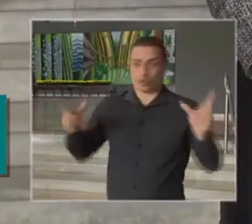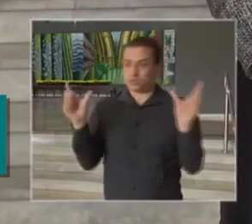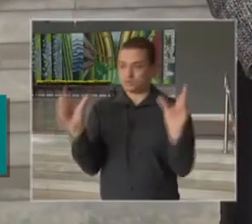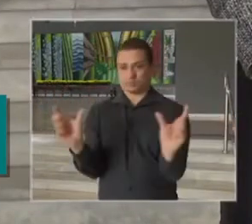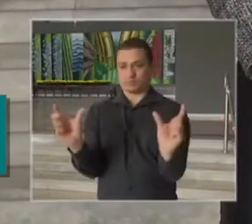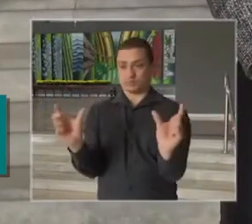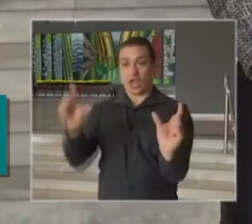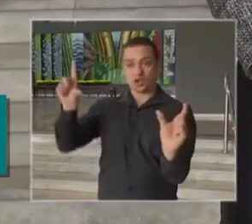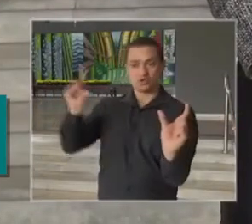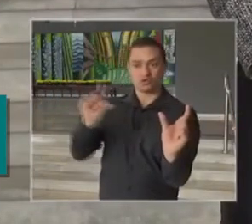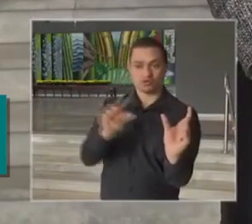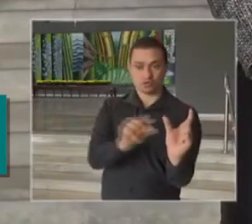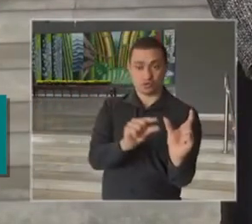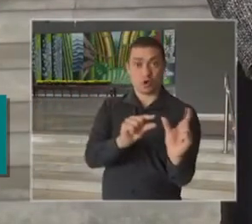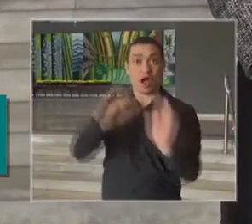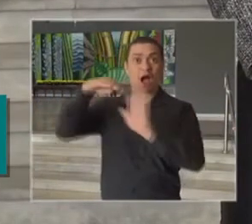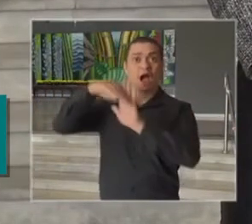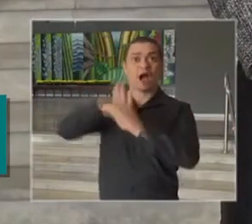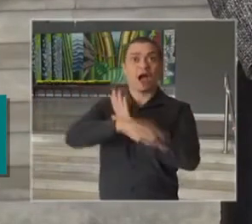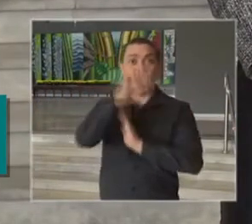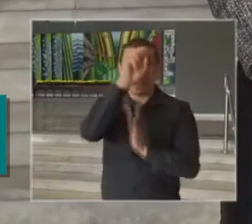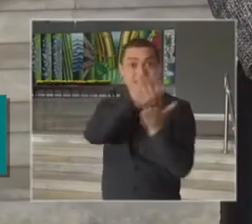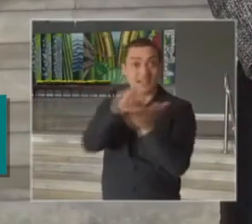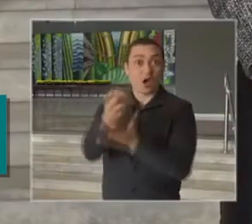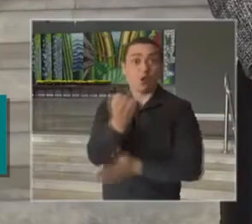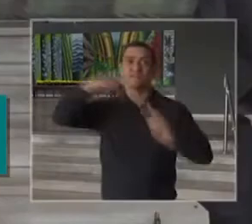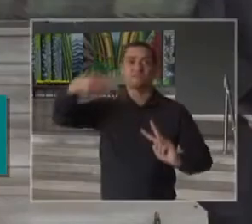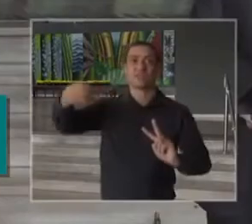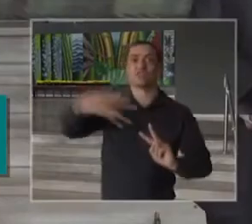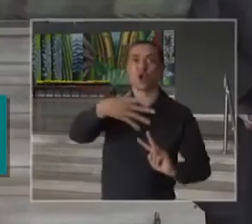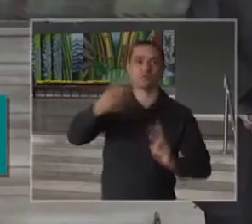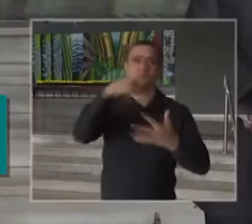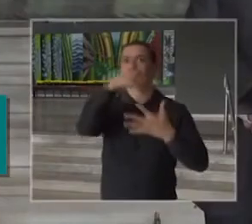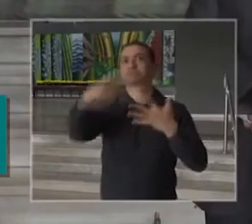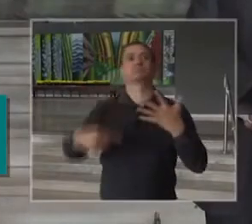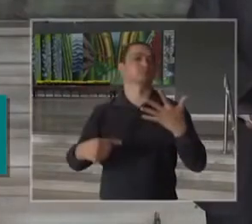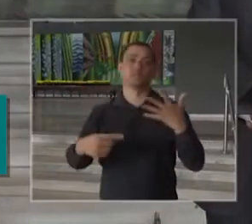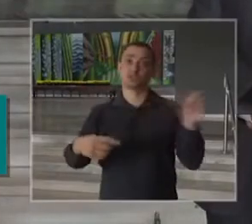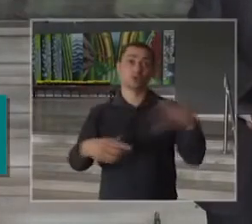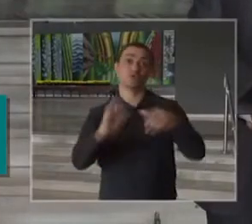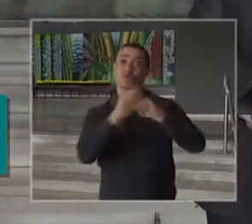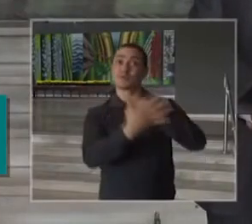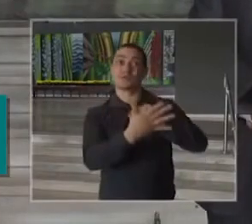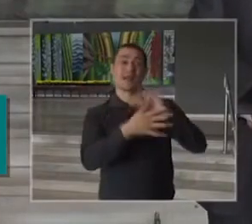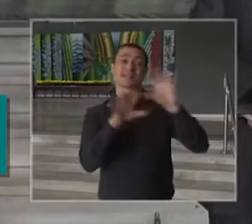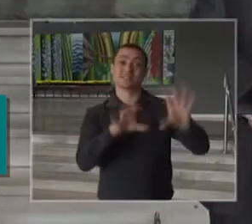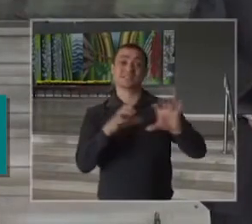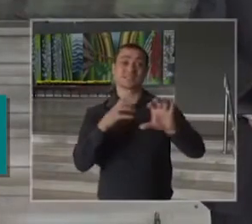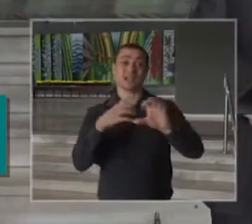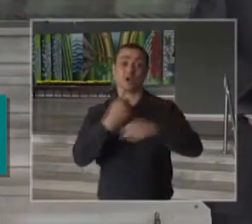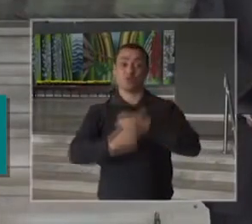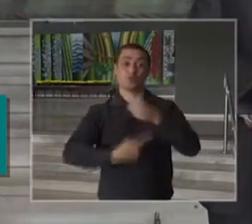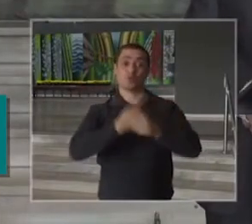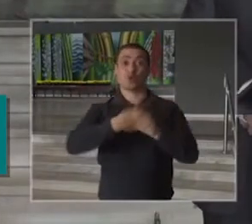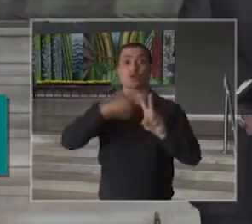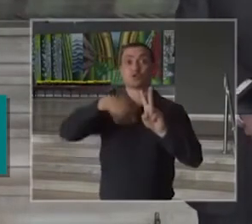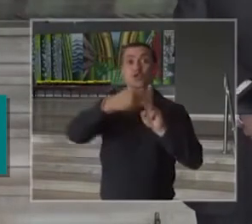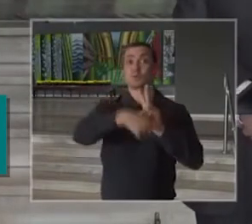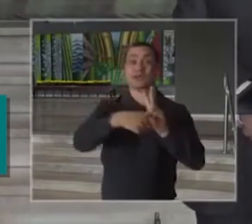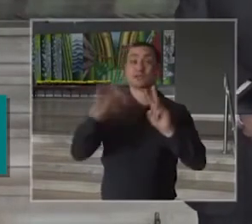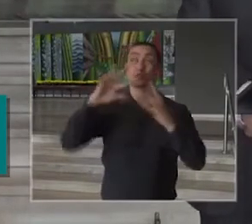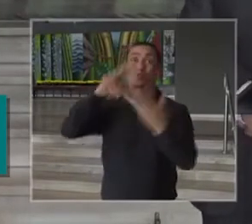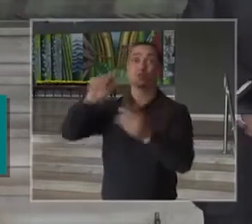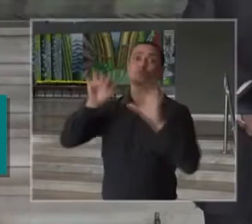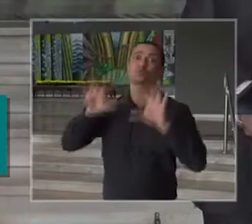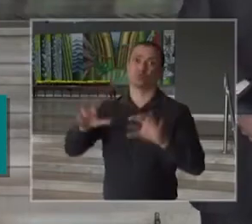internação de 17,4%. No final da coletiva de imprensa, o vice-governador de São Paulo, Rodrigo